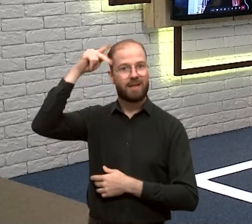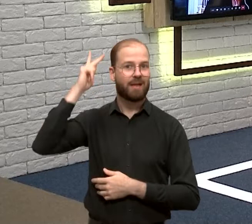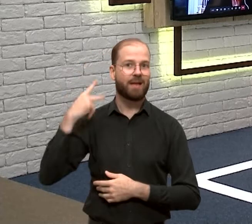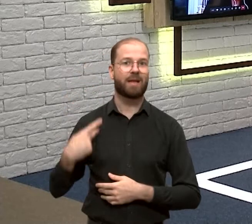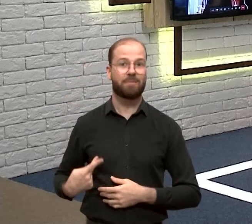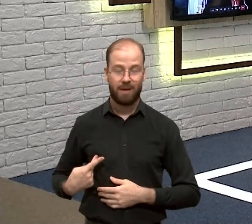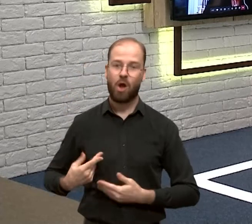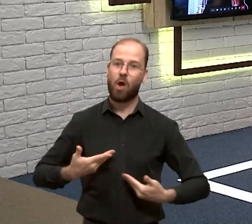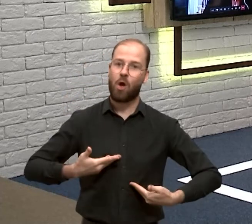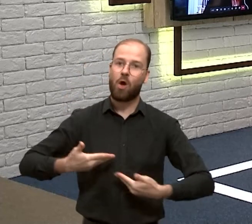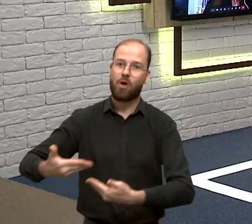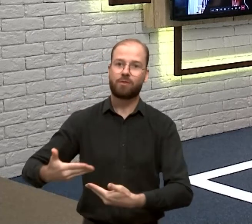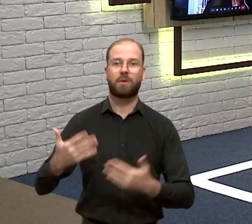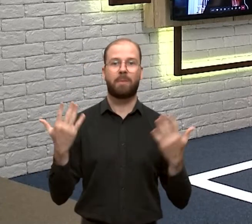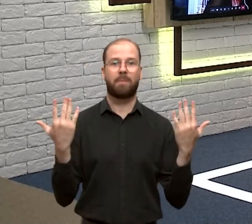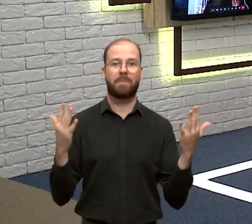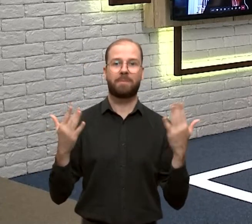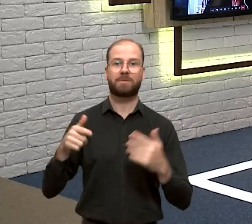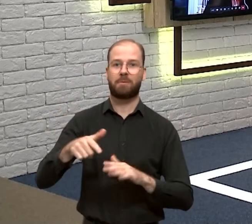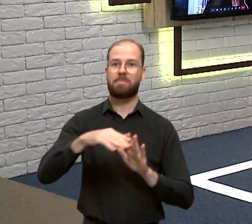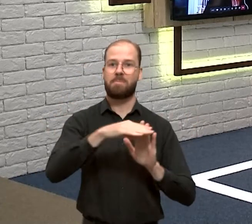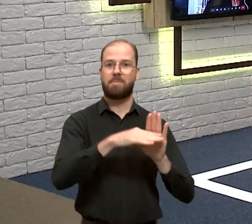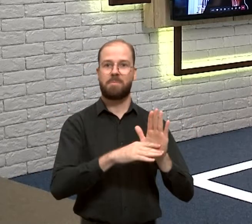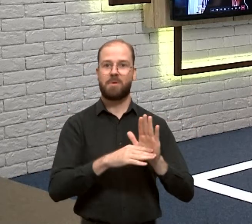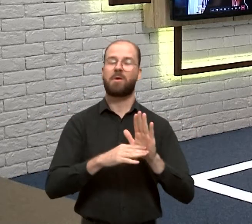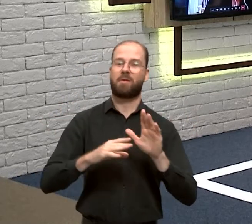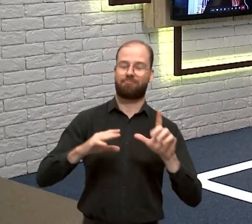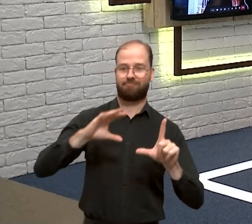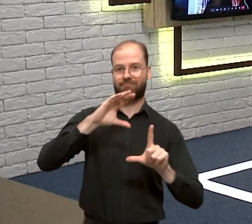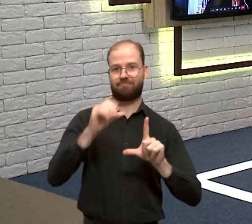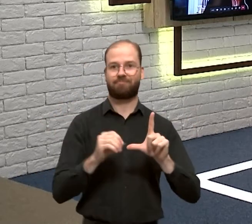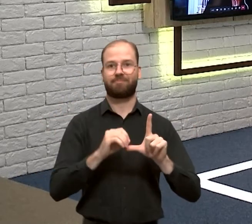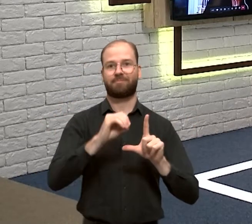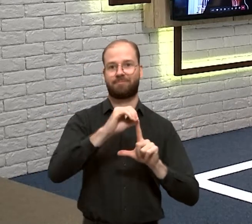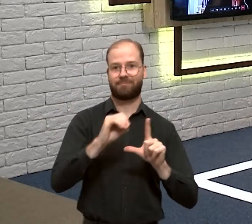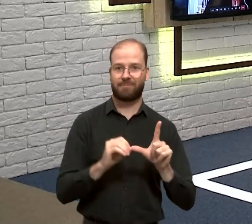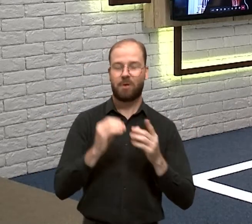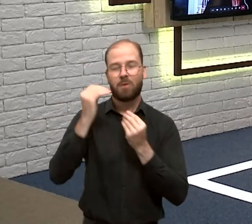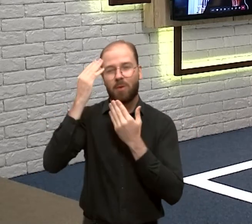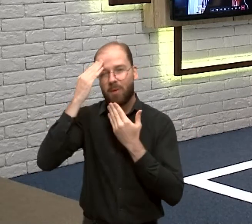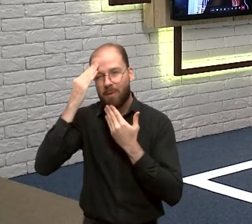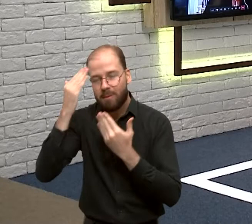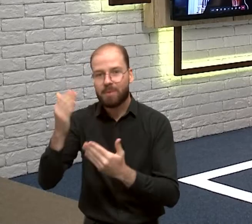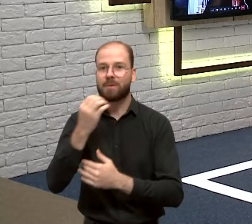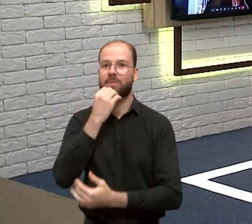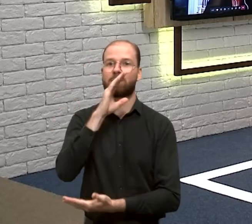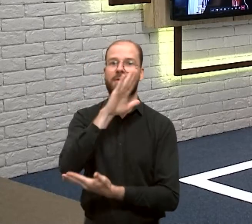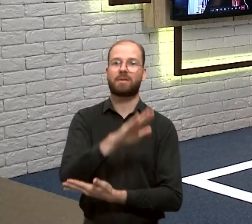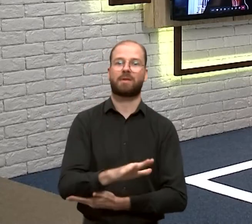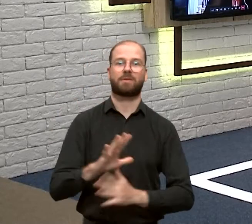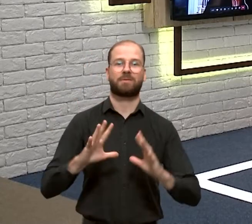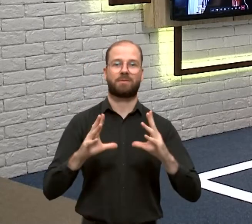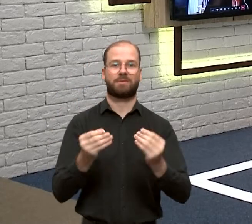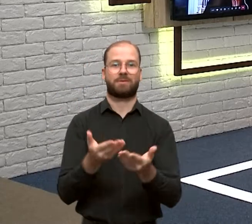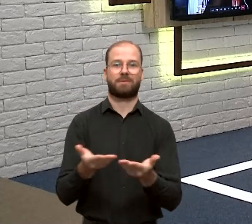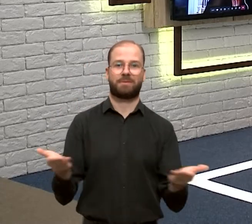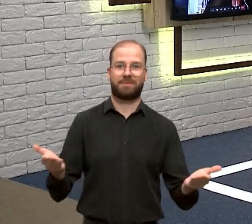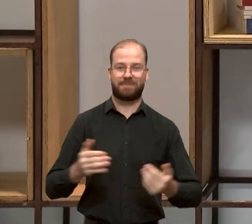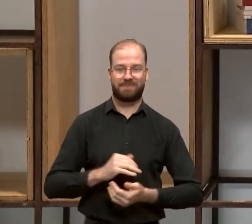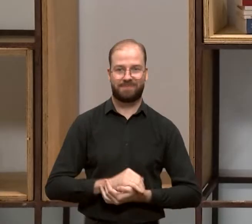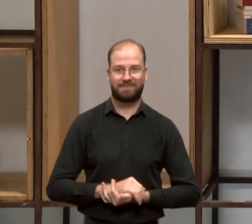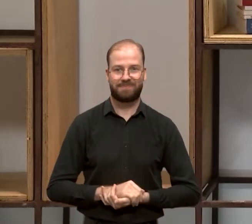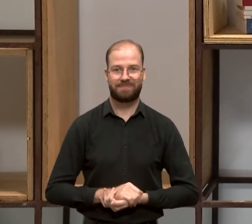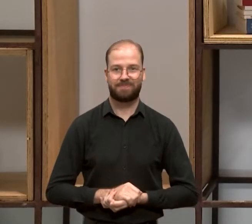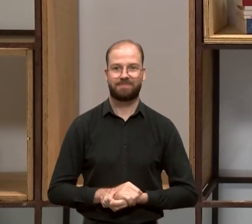convite e parabenizo aí o programa de vocês, tá? Muito obrigada. Boa tarde a todos os ouvintes. Boa tarde,